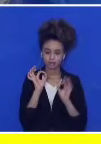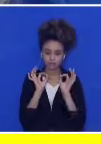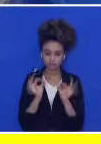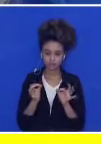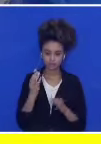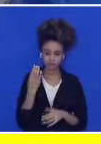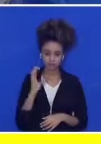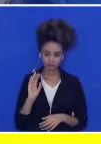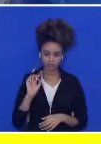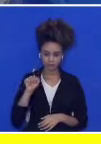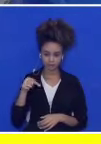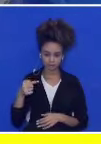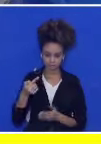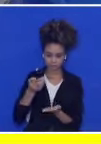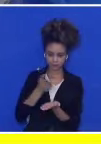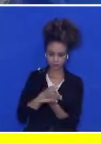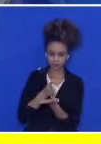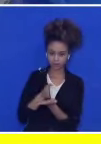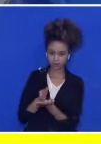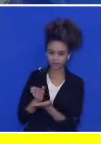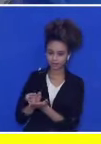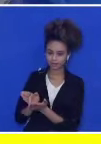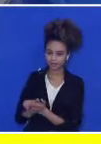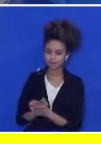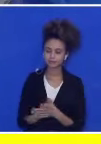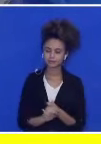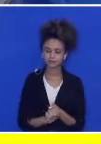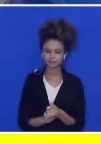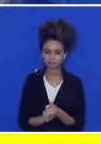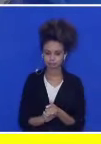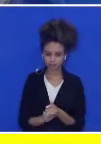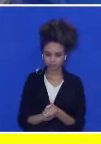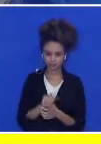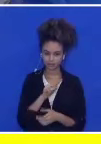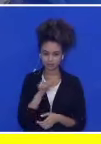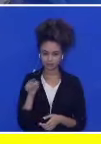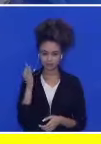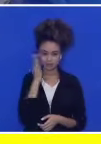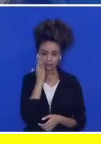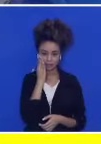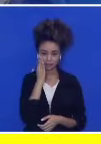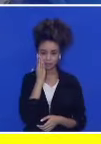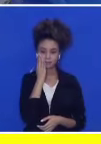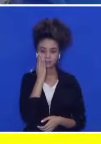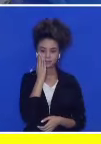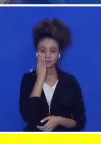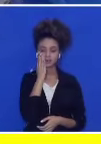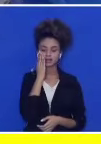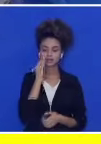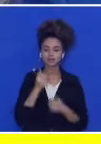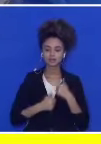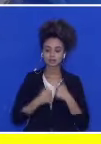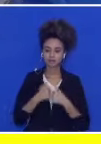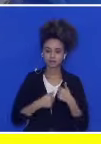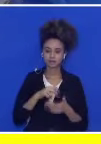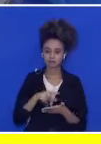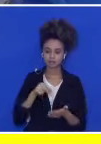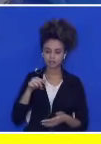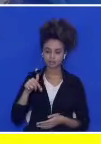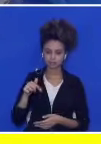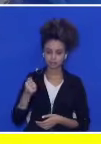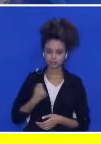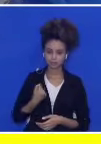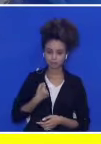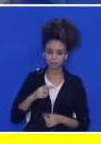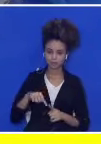divulgado após um rateio entre as apostas vencedoras dos prêmios fixos. Você sabe, na Time Mania são sorteados 7 números e um time do coração, e